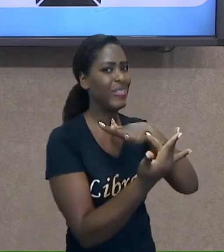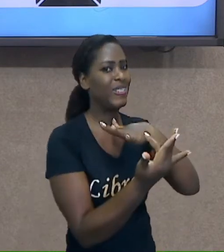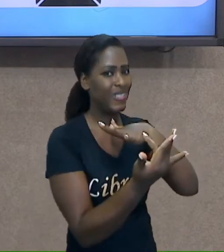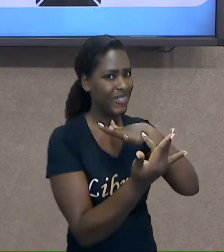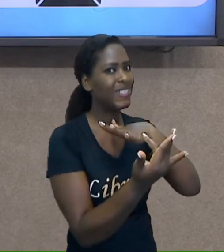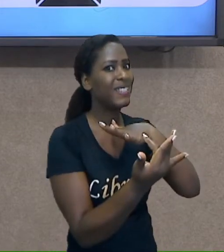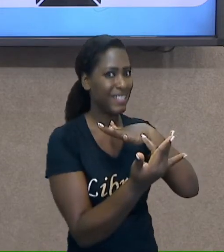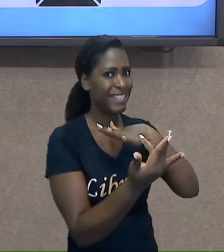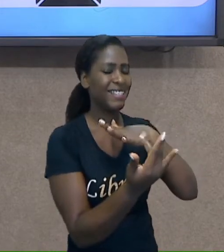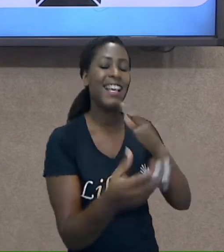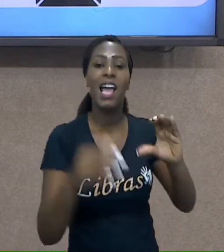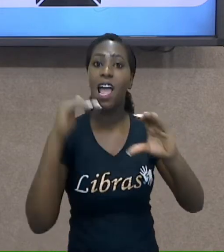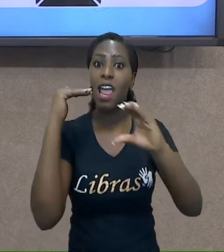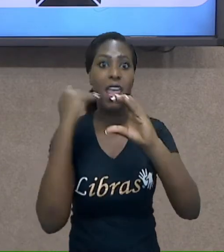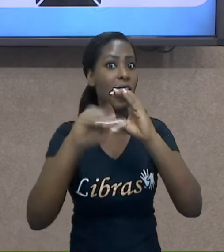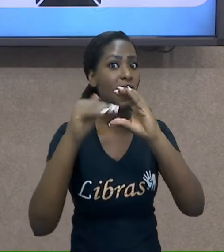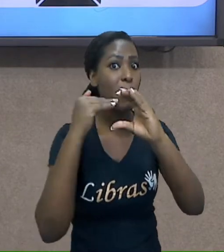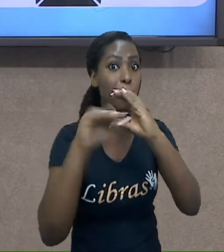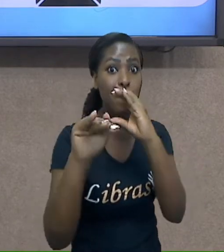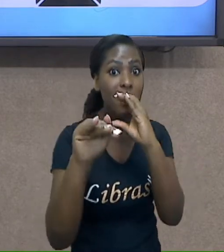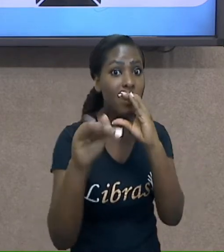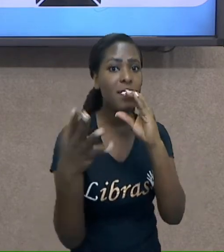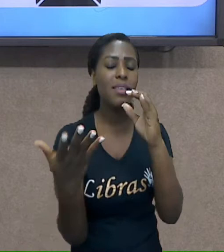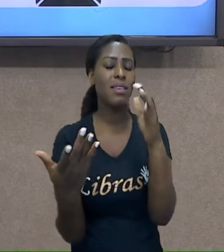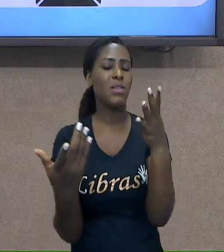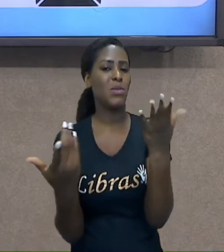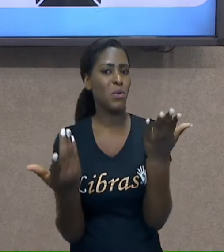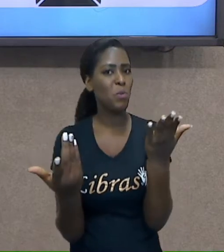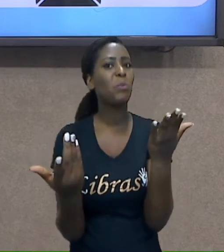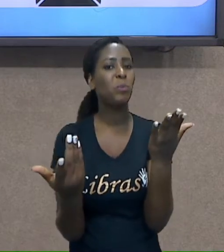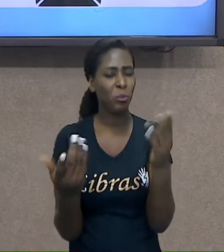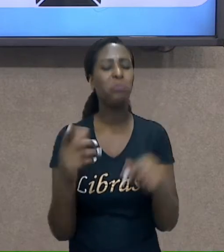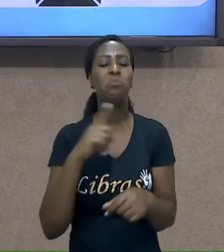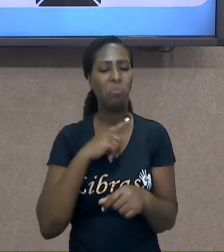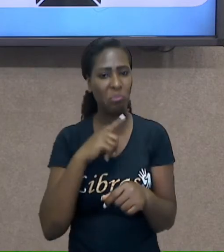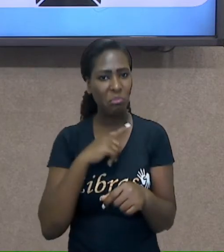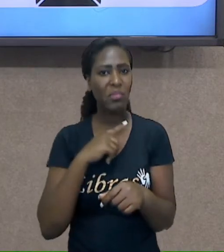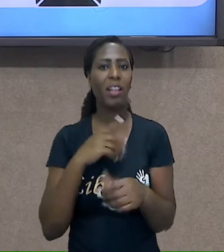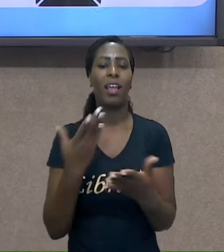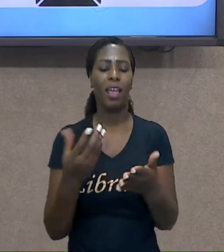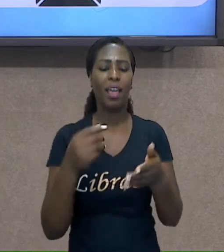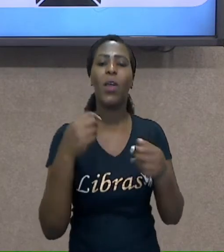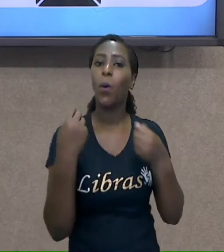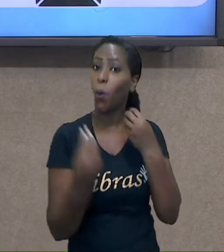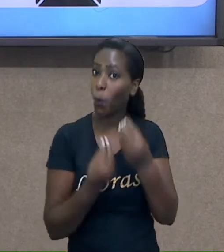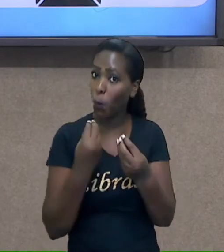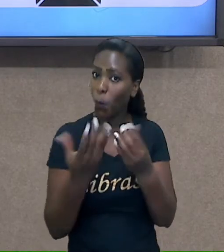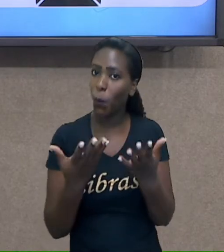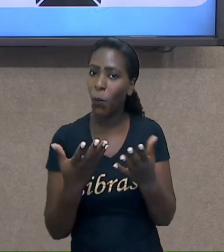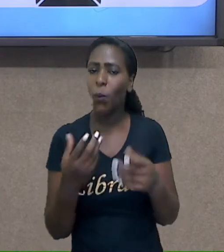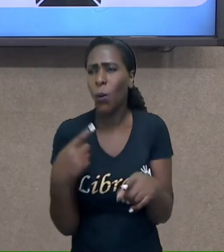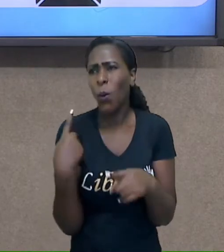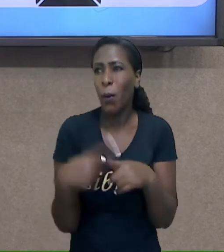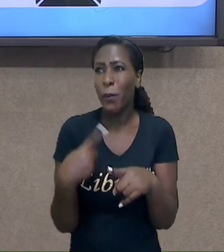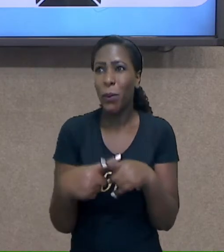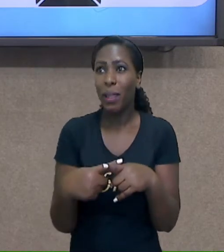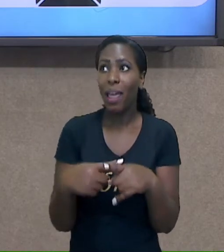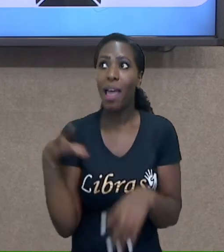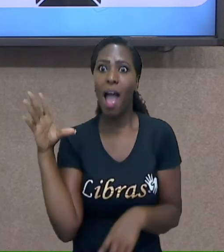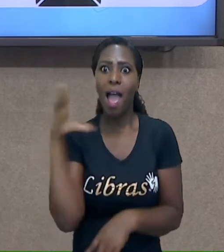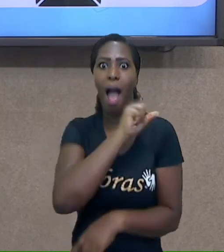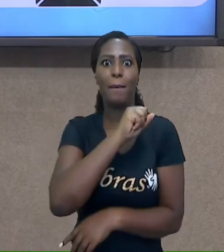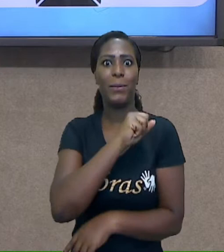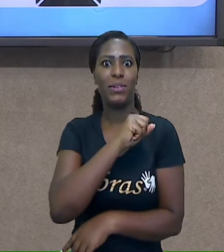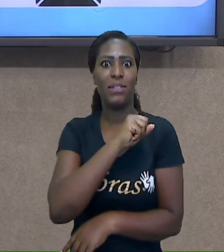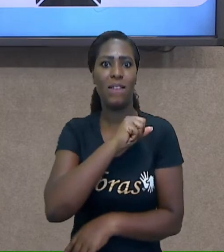ou de solicitação através por e-mail, via e-mail, por tratar-se de uma agilidade